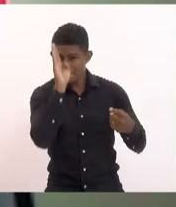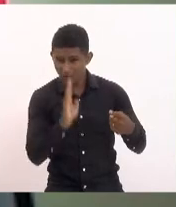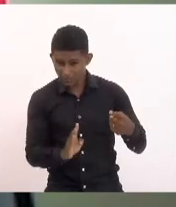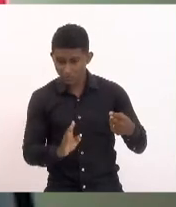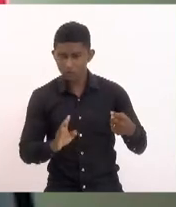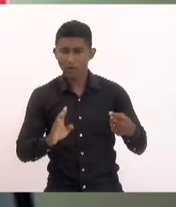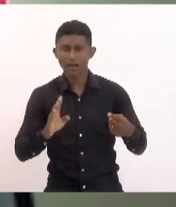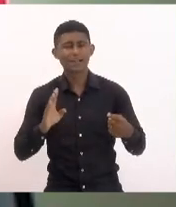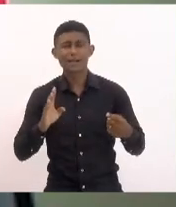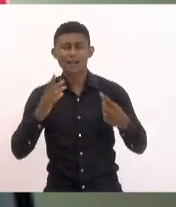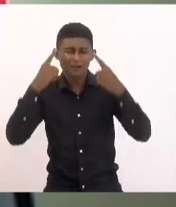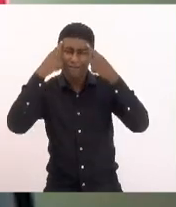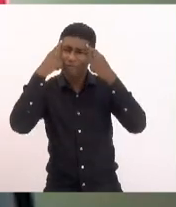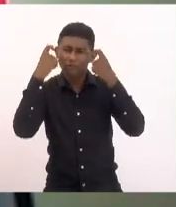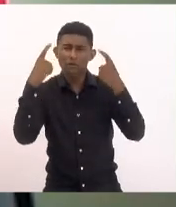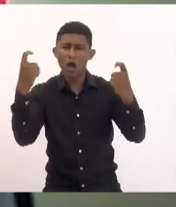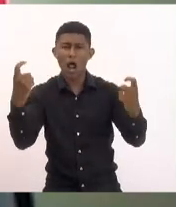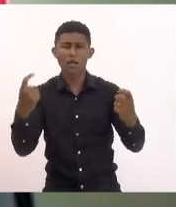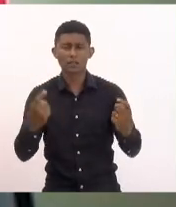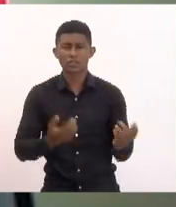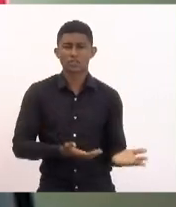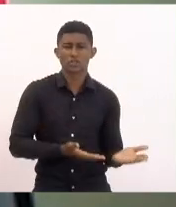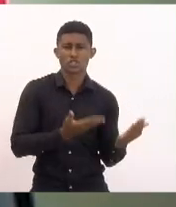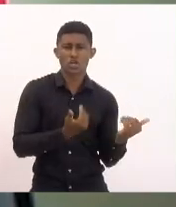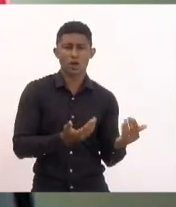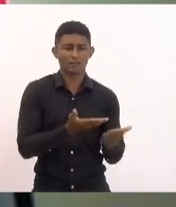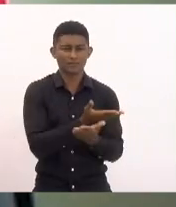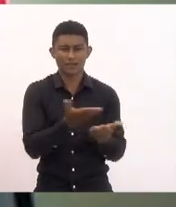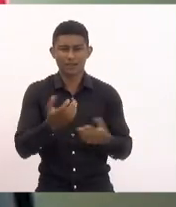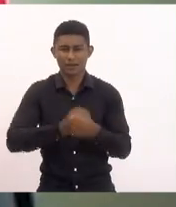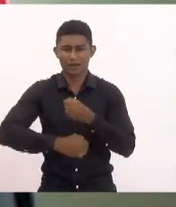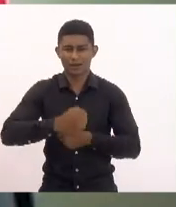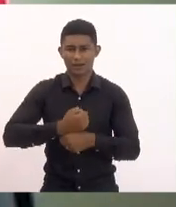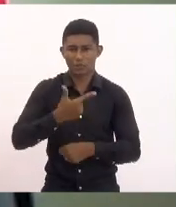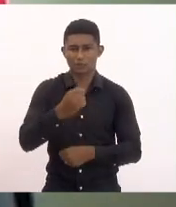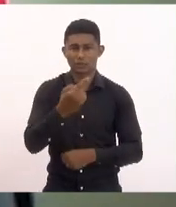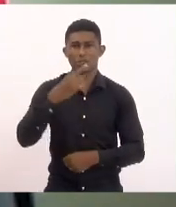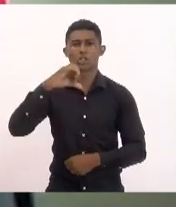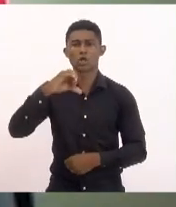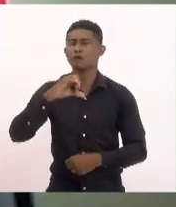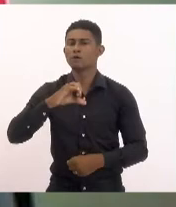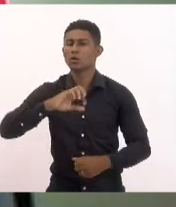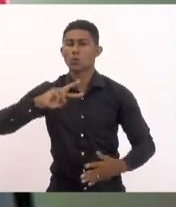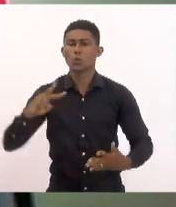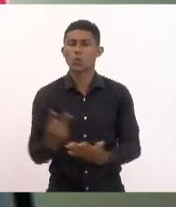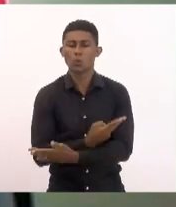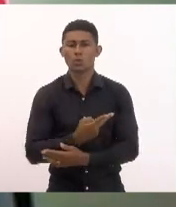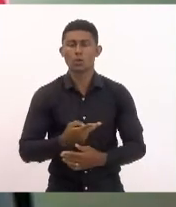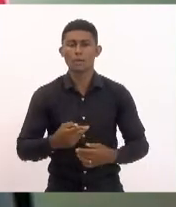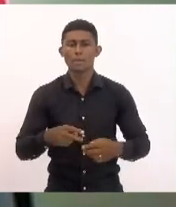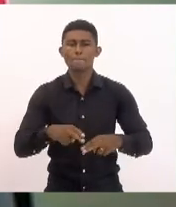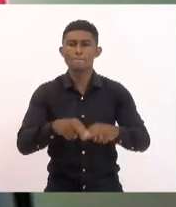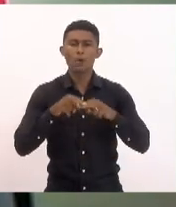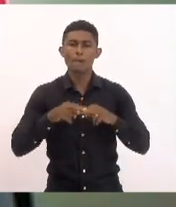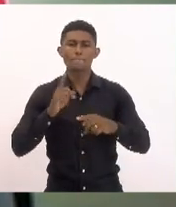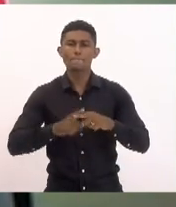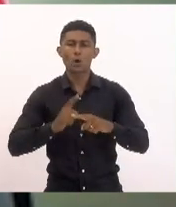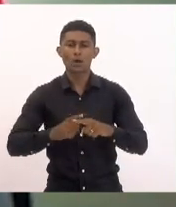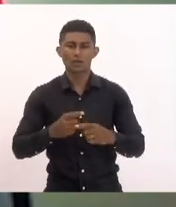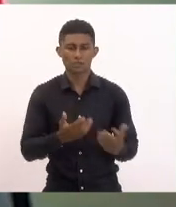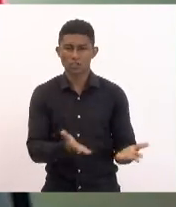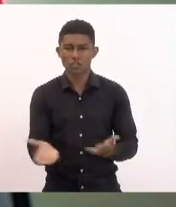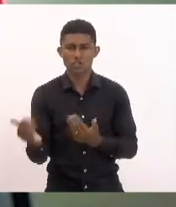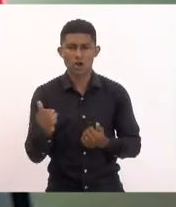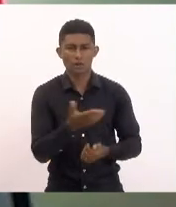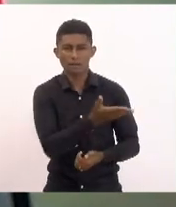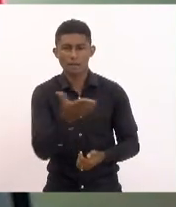de violência de morte entre jovens em 2019, a primeira causa de morte